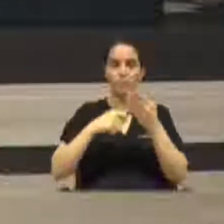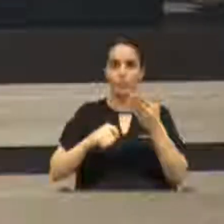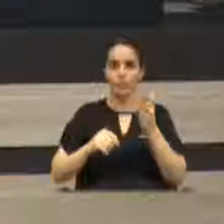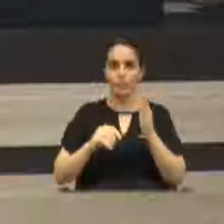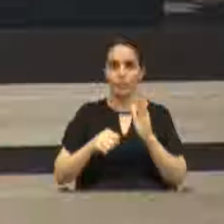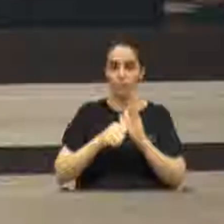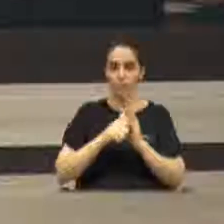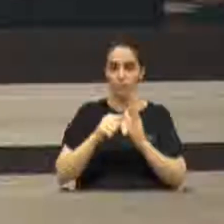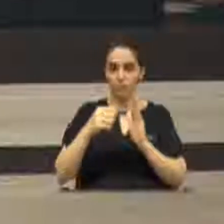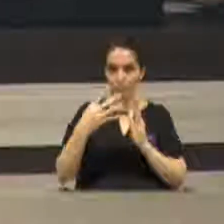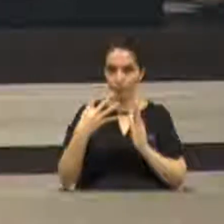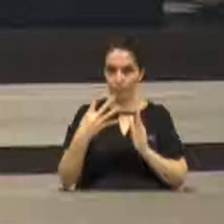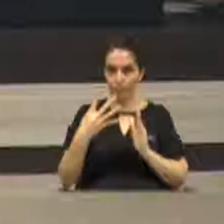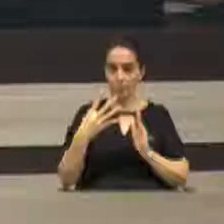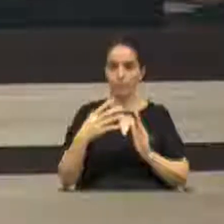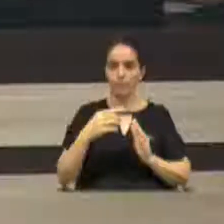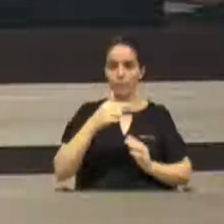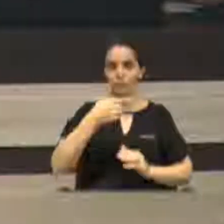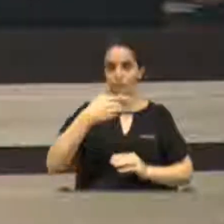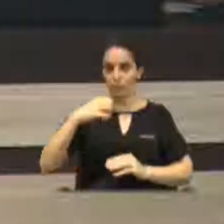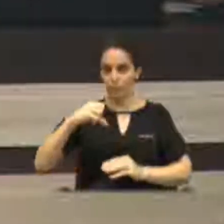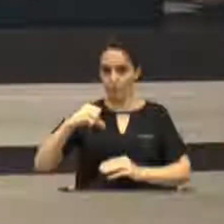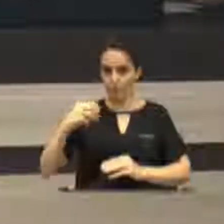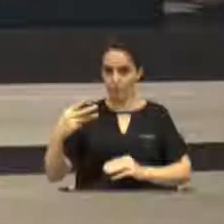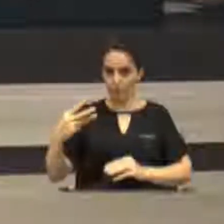4 do projeto de lei